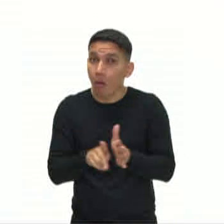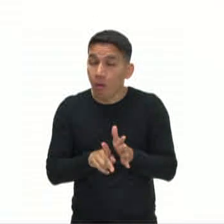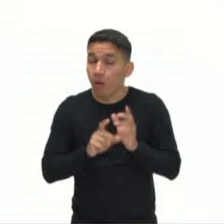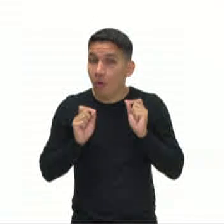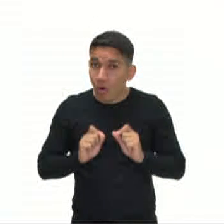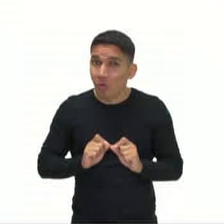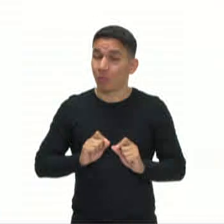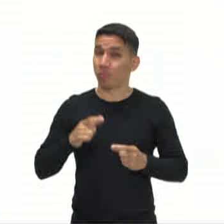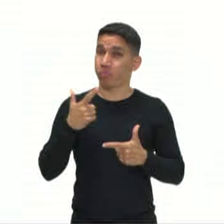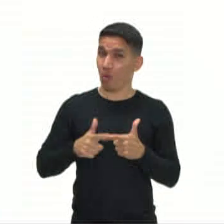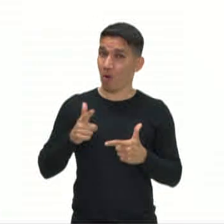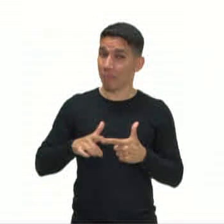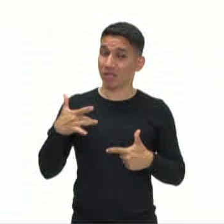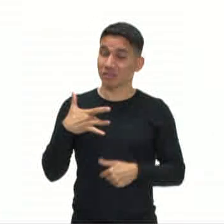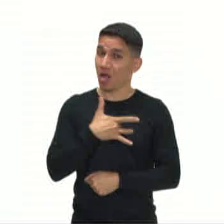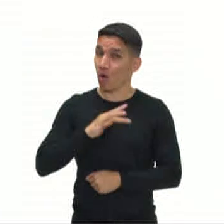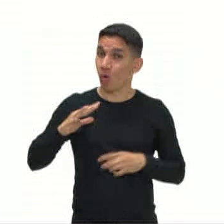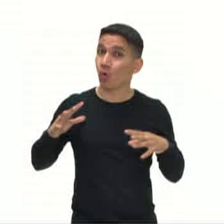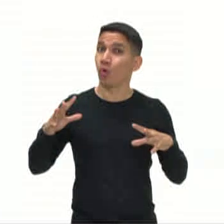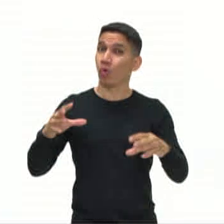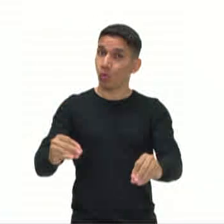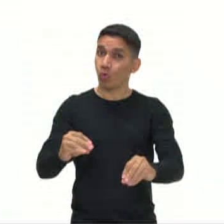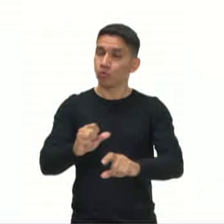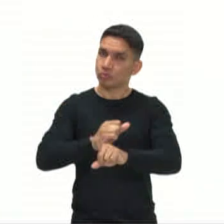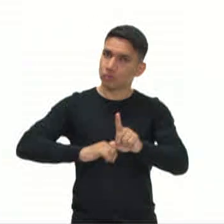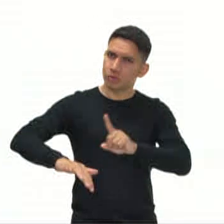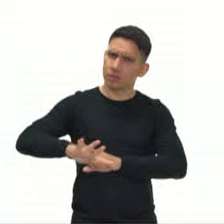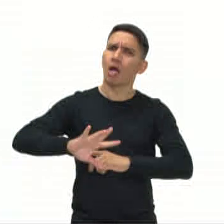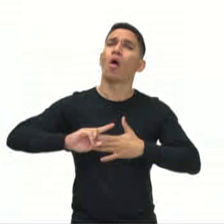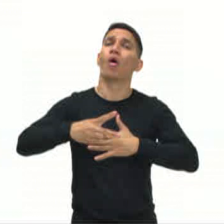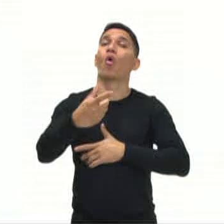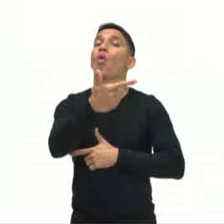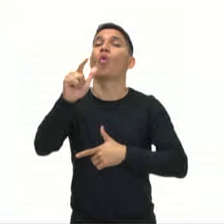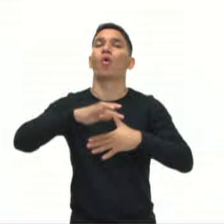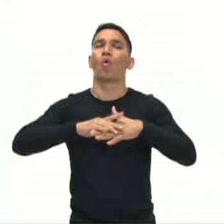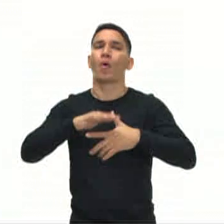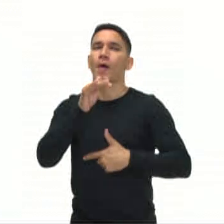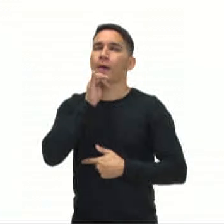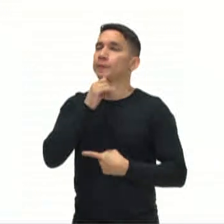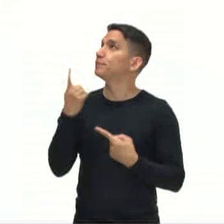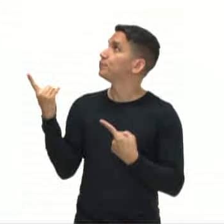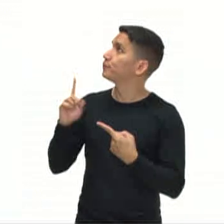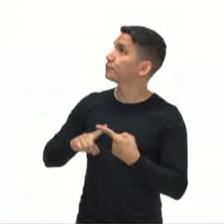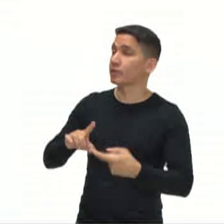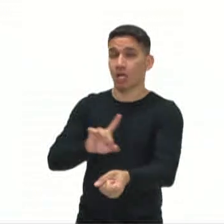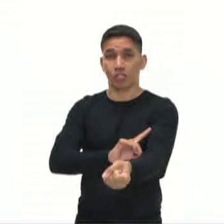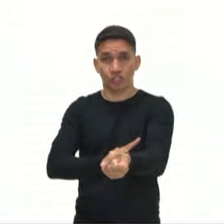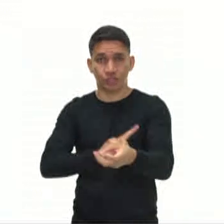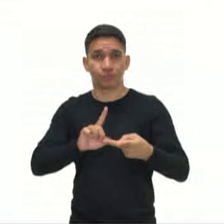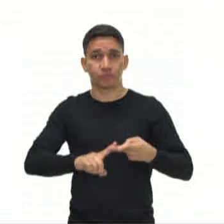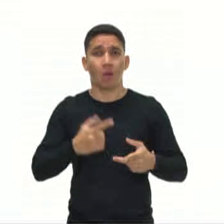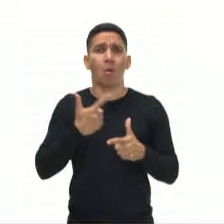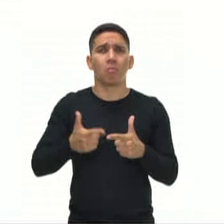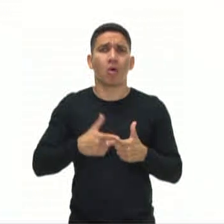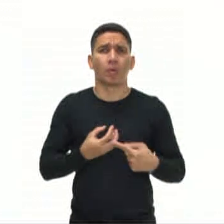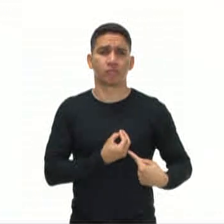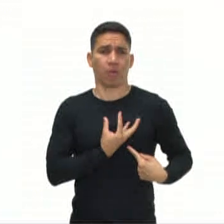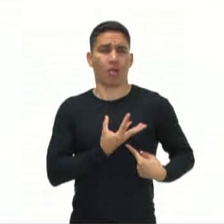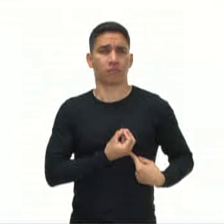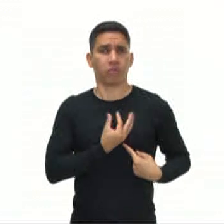pública e sabe-se que ela provoca várias outras doenças, como, olha lá, ó, diabetes, problemas